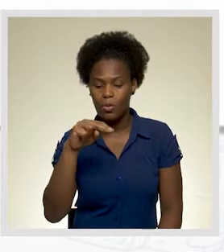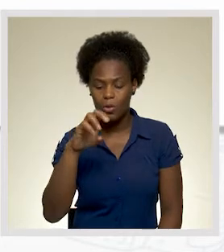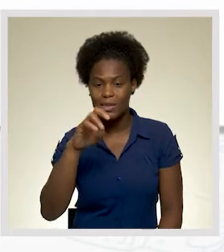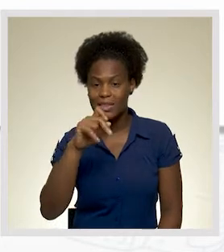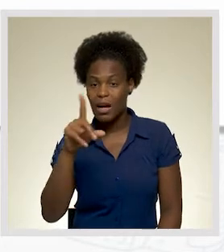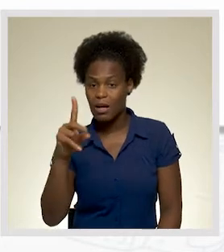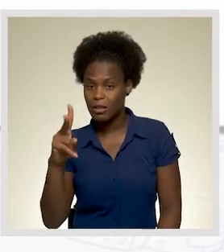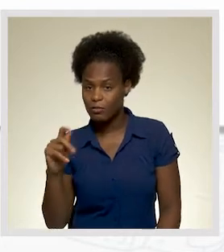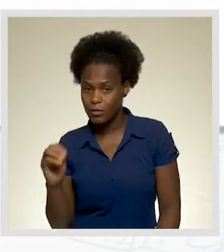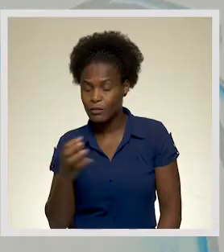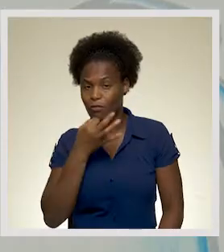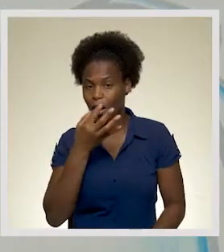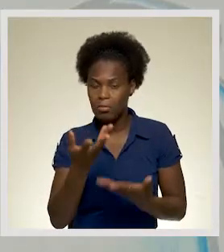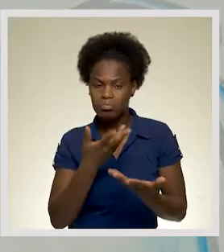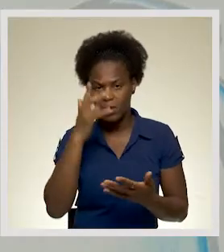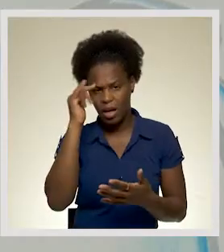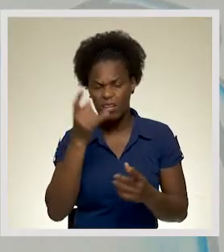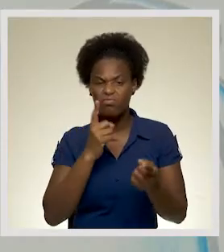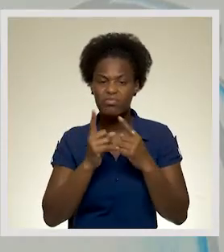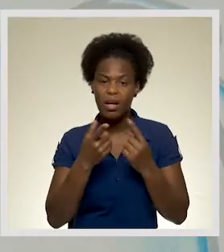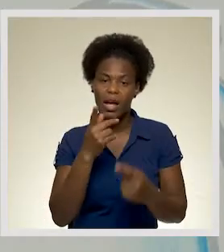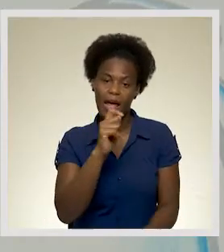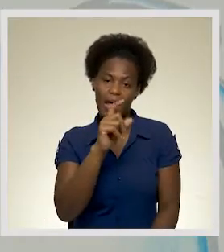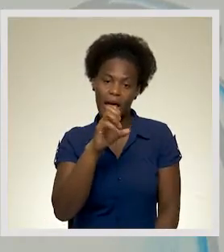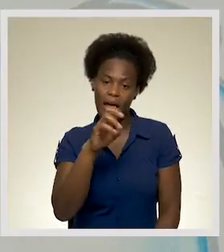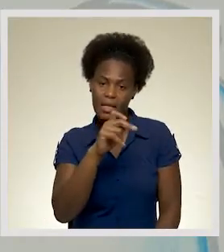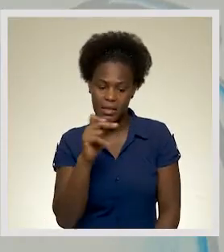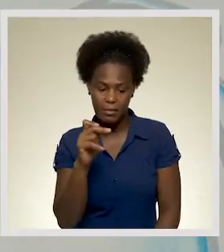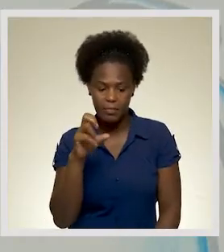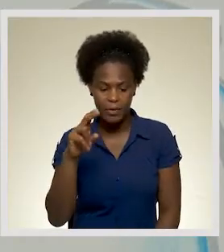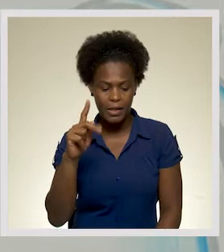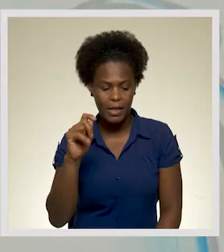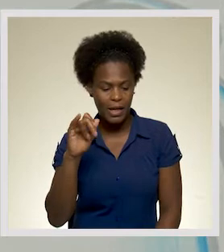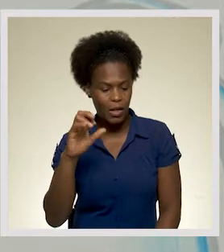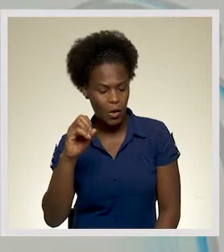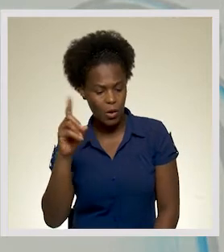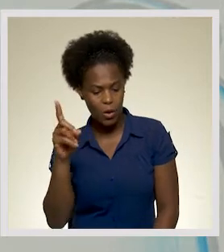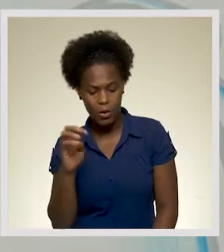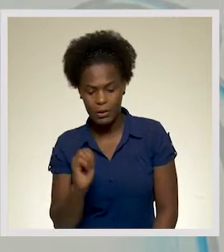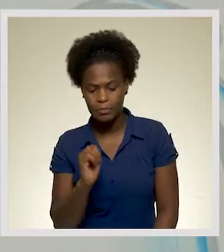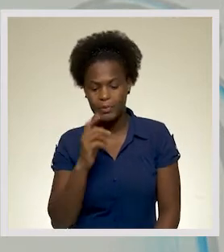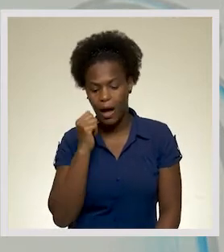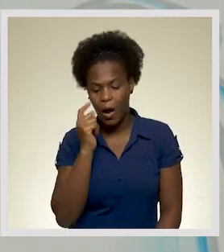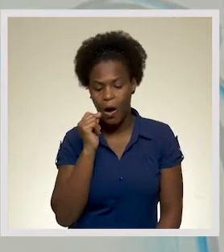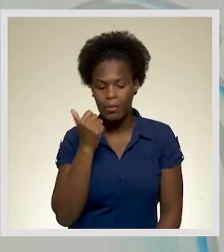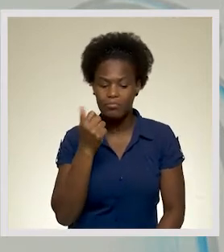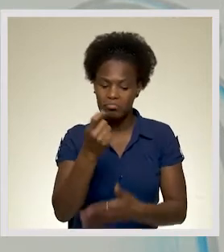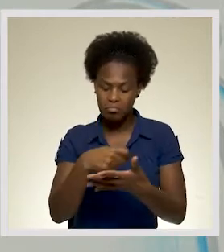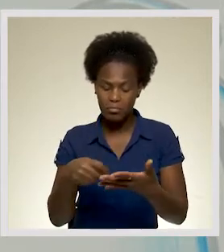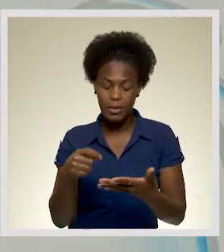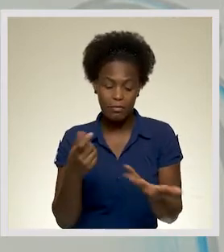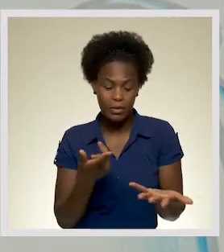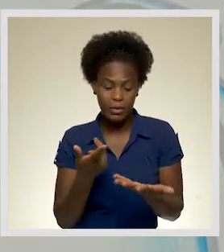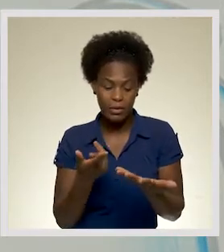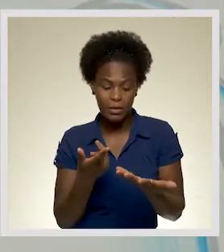Queiroz. E nesse ensaio, o escritor cabo-verdiano, o escritor e ensaísta António Aurélio Gonçalves,